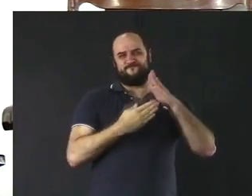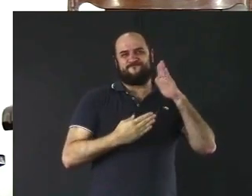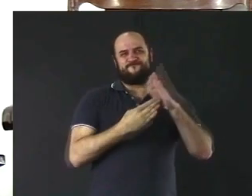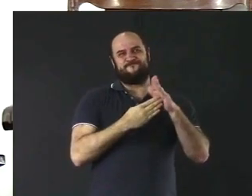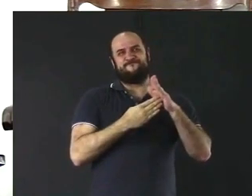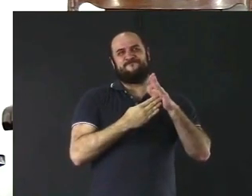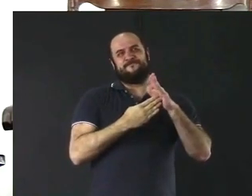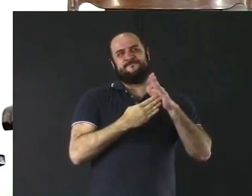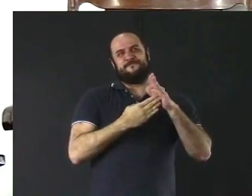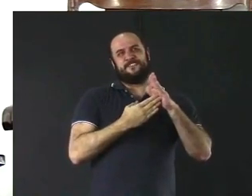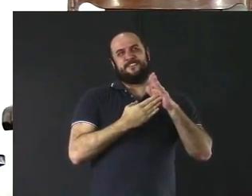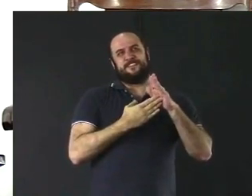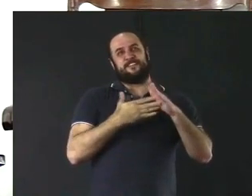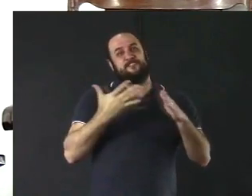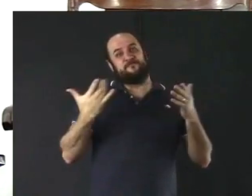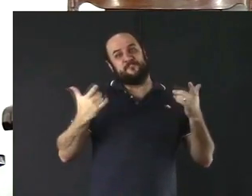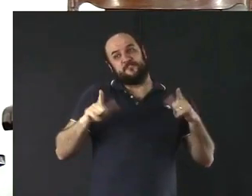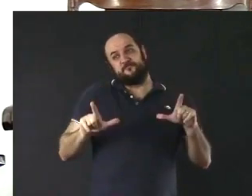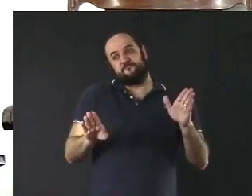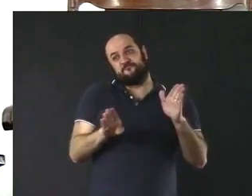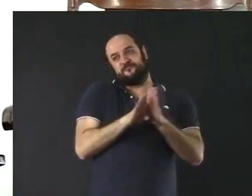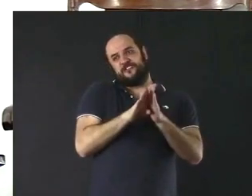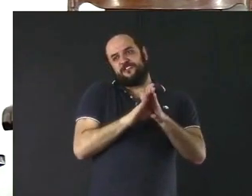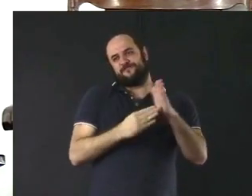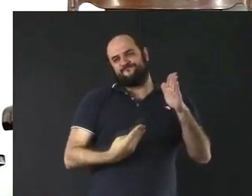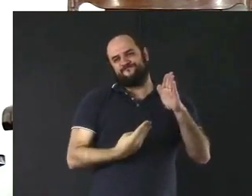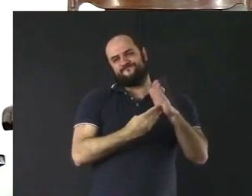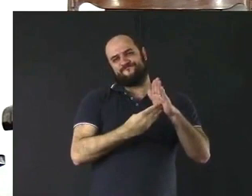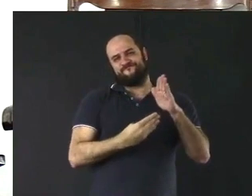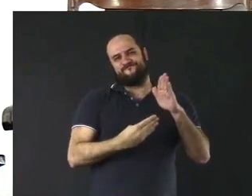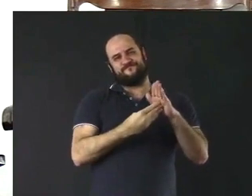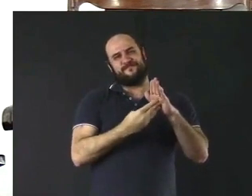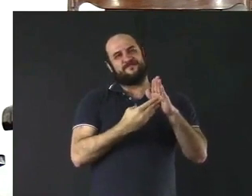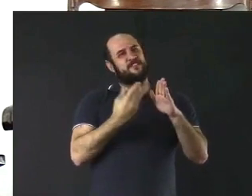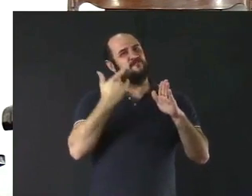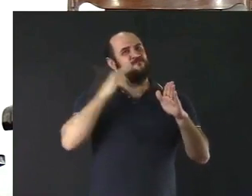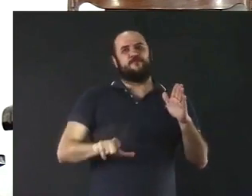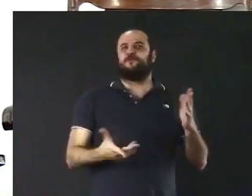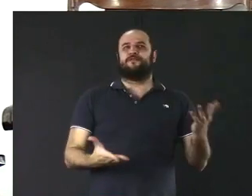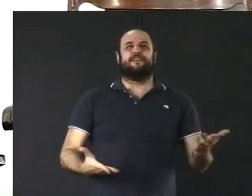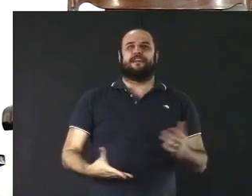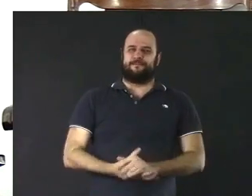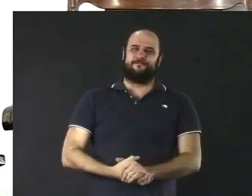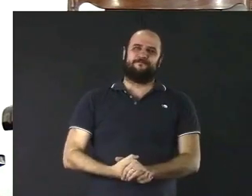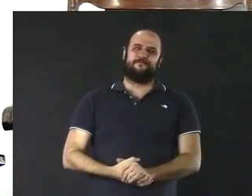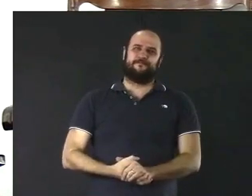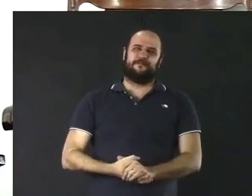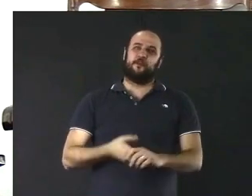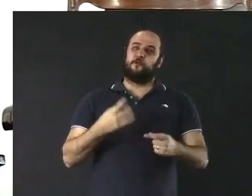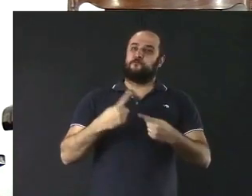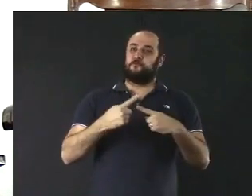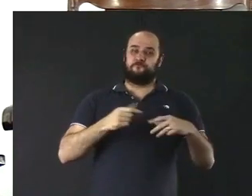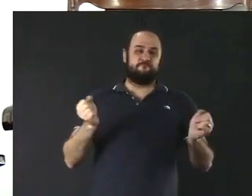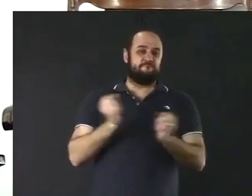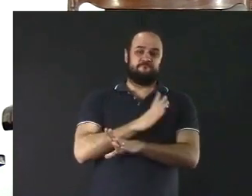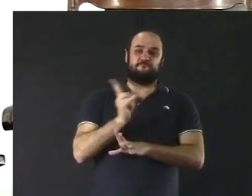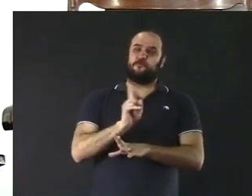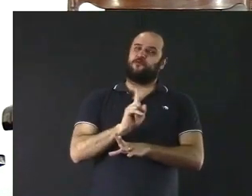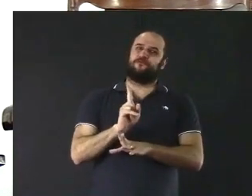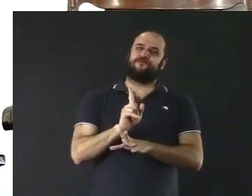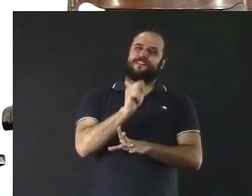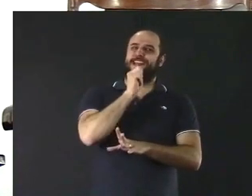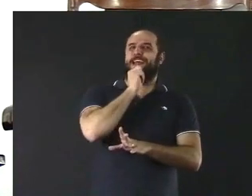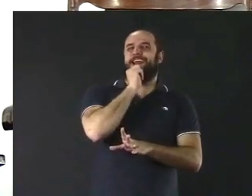E diante desse limite, então, ele se vê que não despreparado